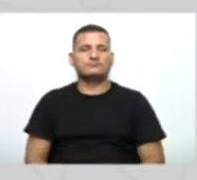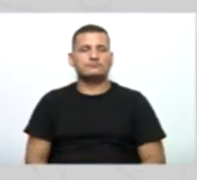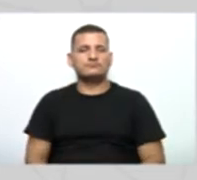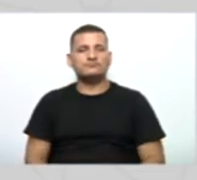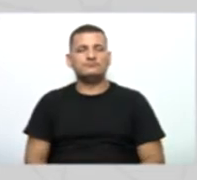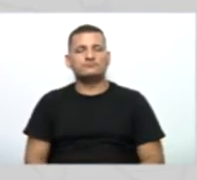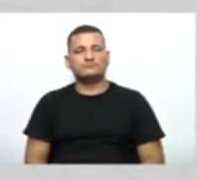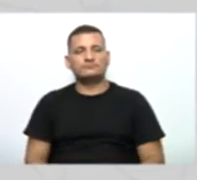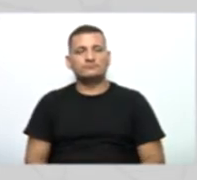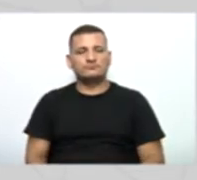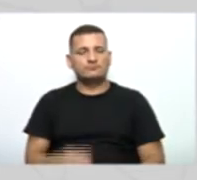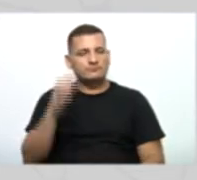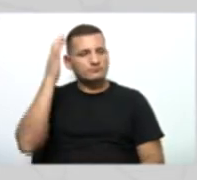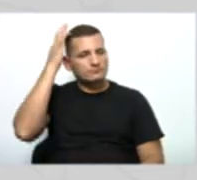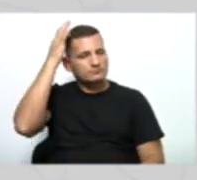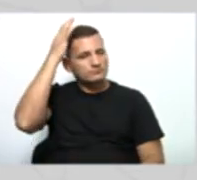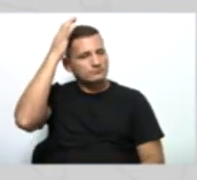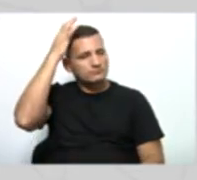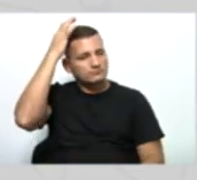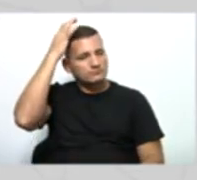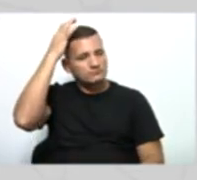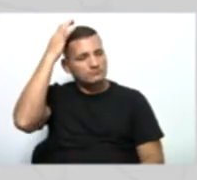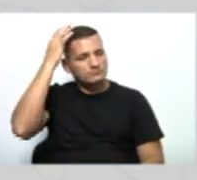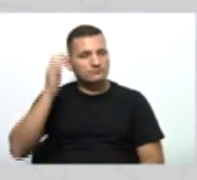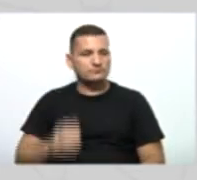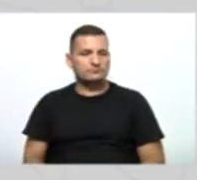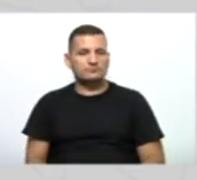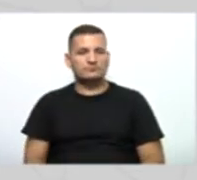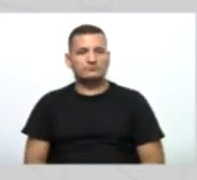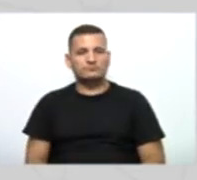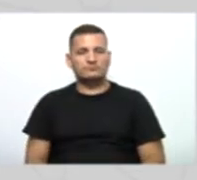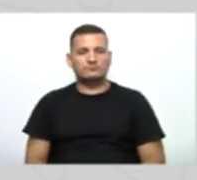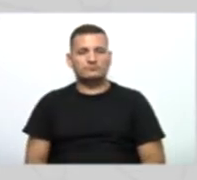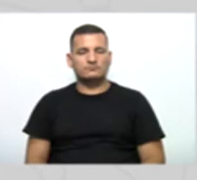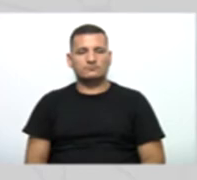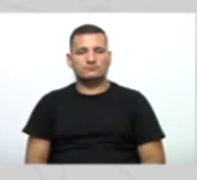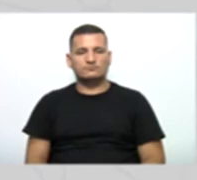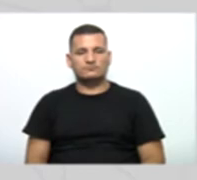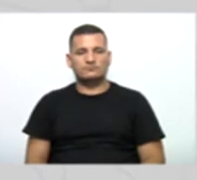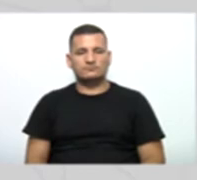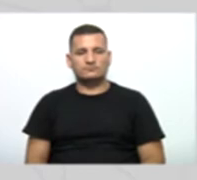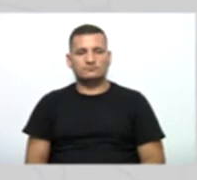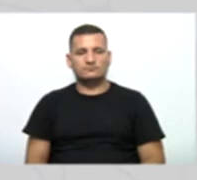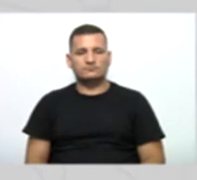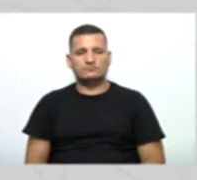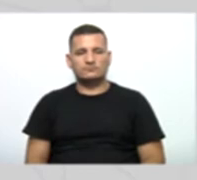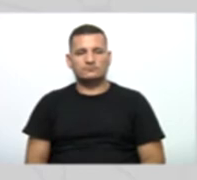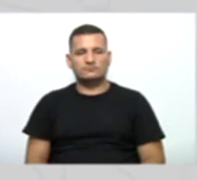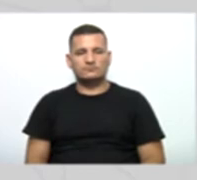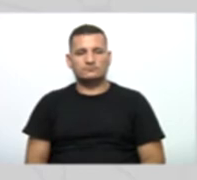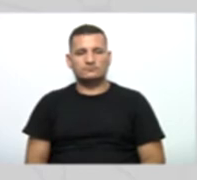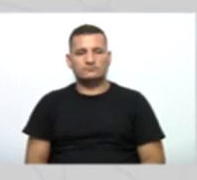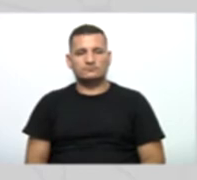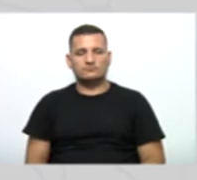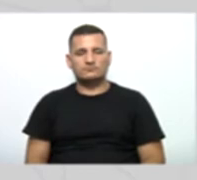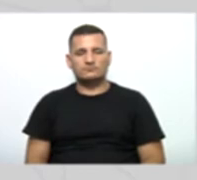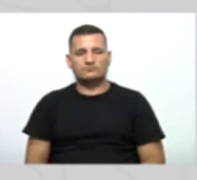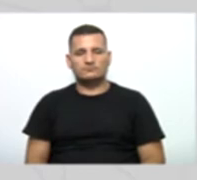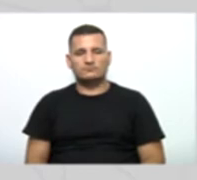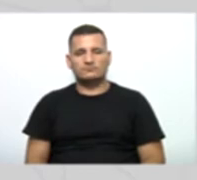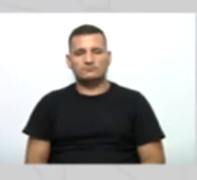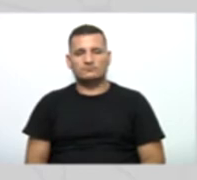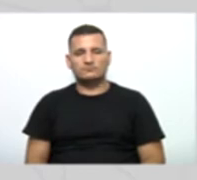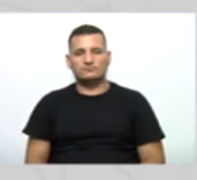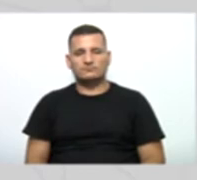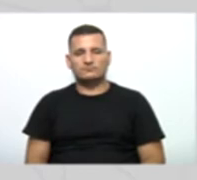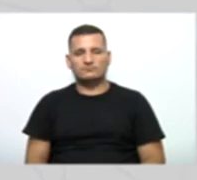código? Como que eu faria? Lembra lá que nós utilizamos o comando for, a estrutura de repetição for?